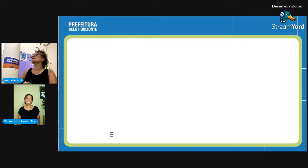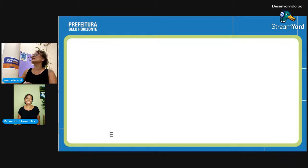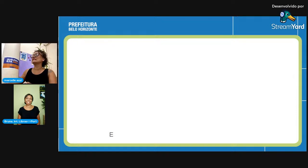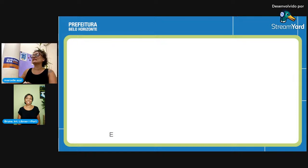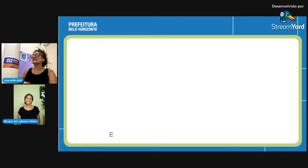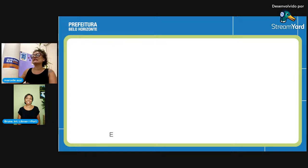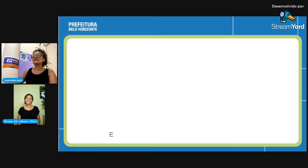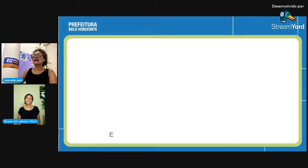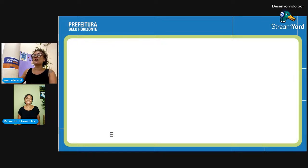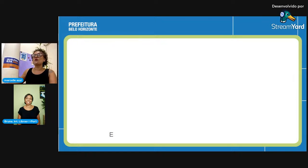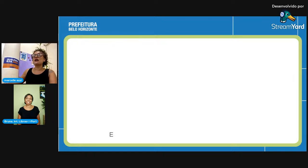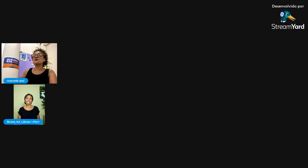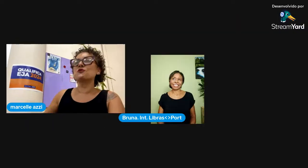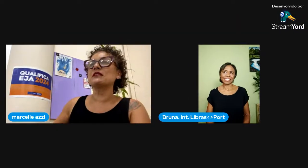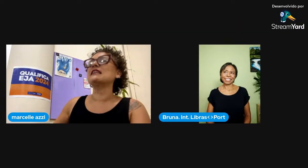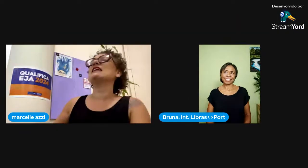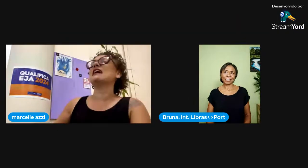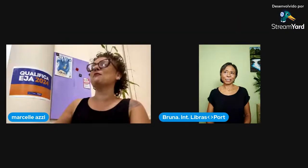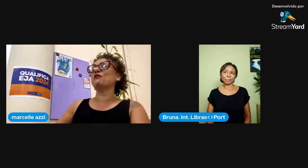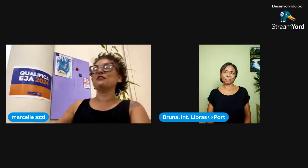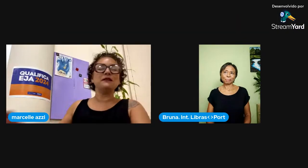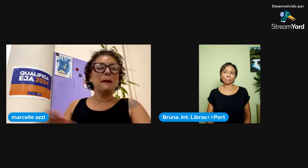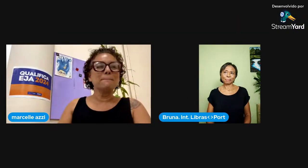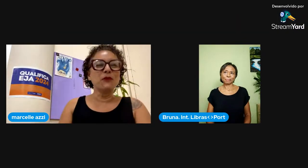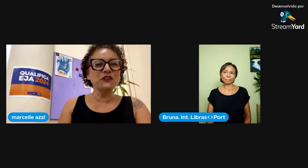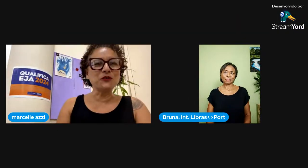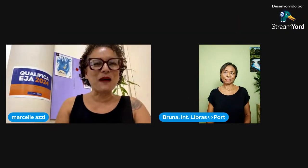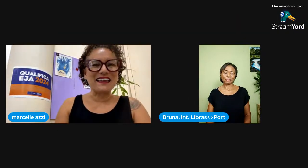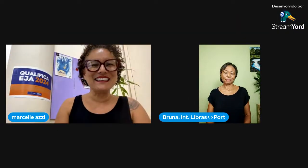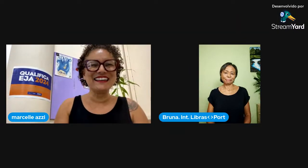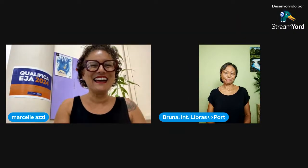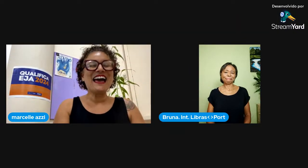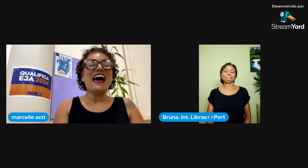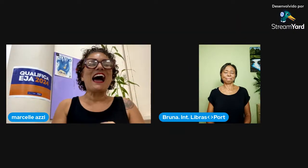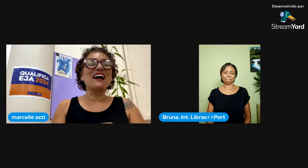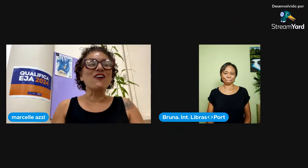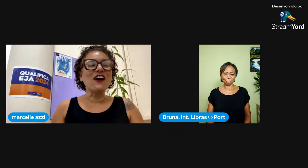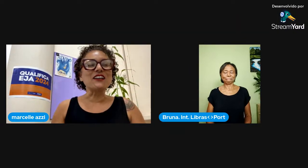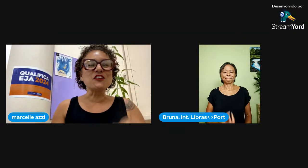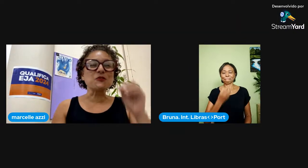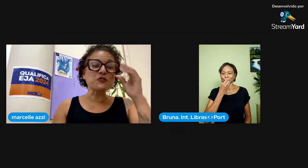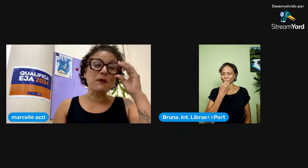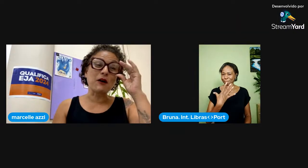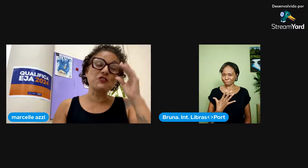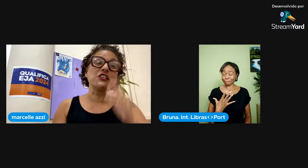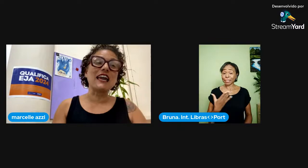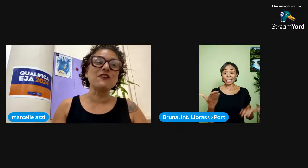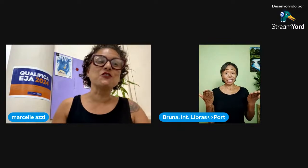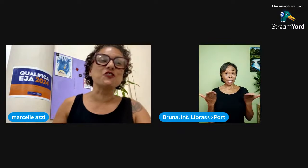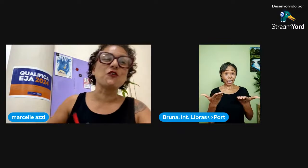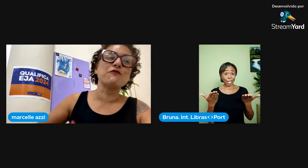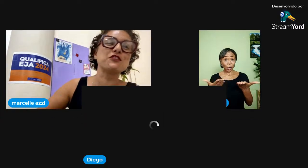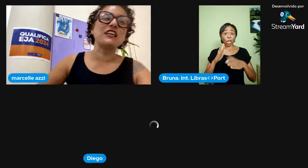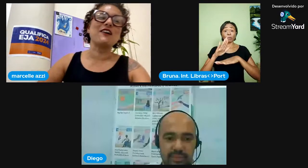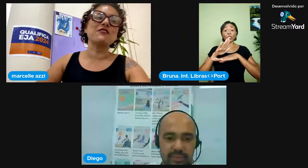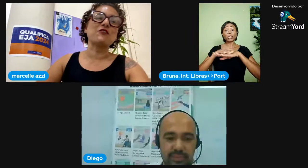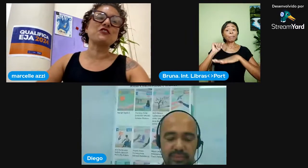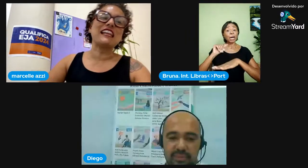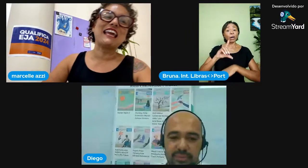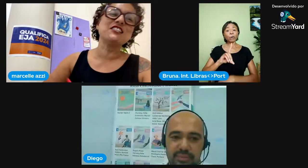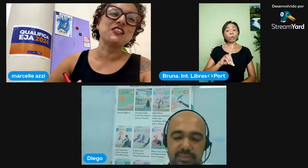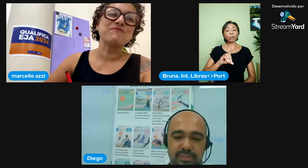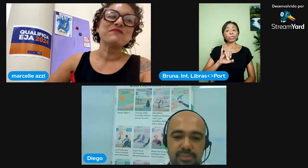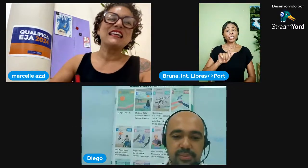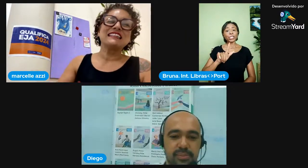eu... Carol, me ajuda aqui, removi. Muito bem. Agora nós vamos chamar o Diego de novo, Diego, que é